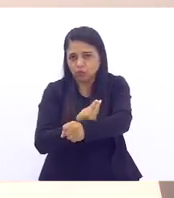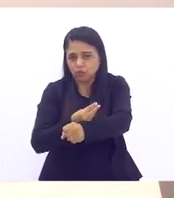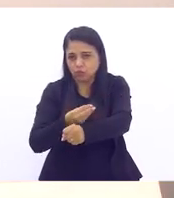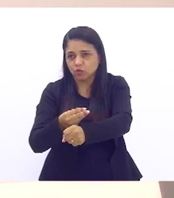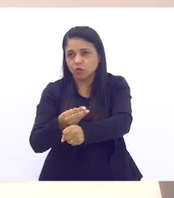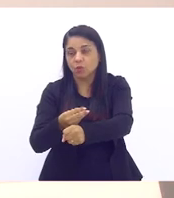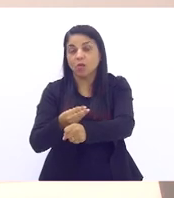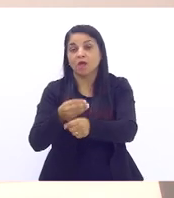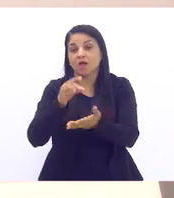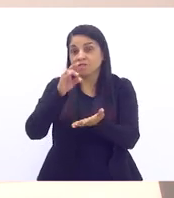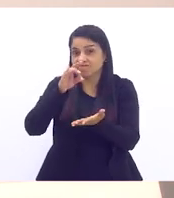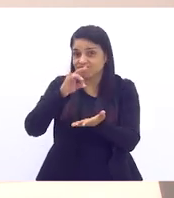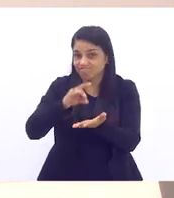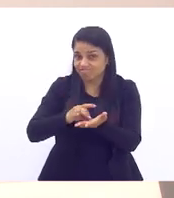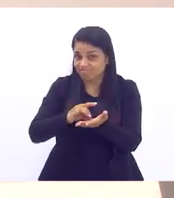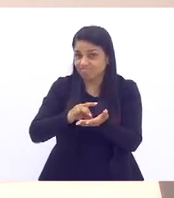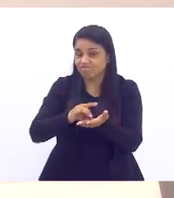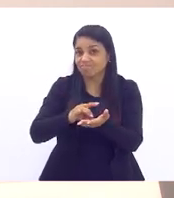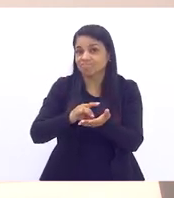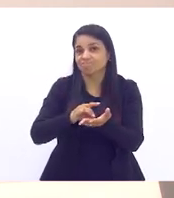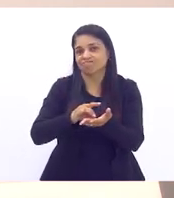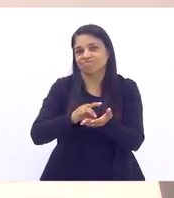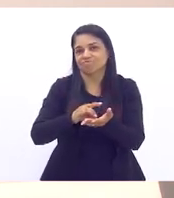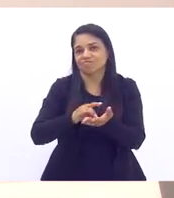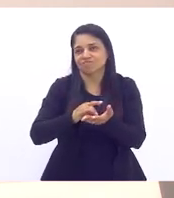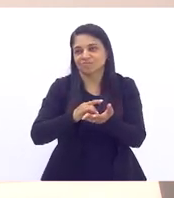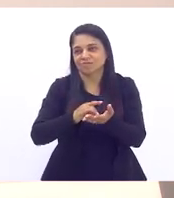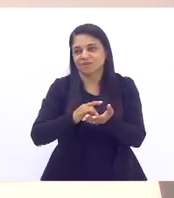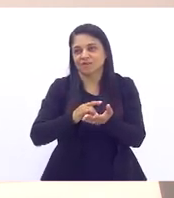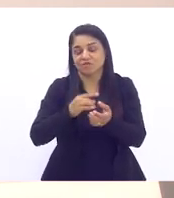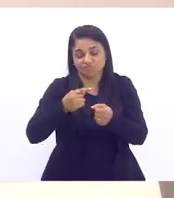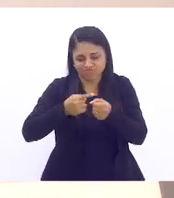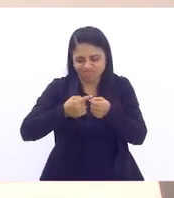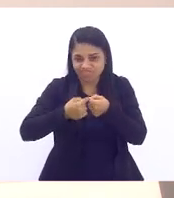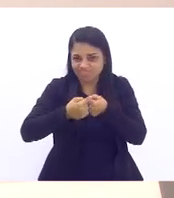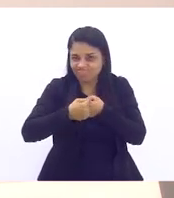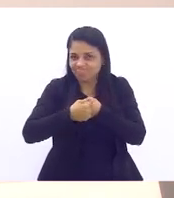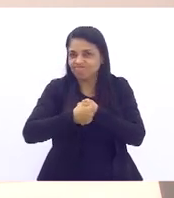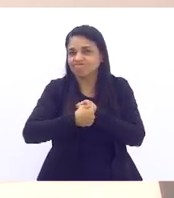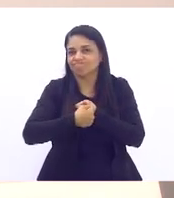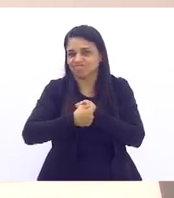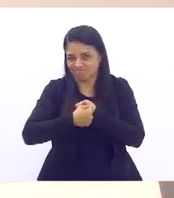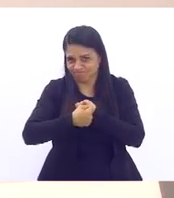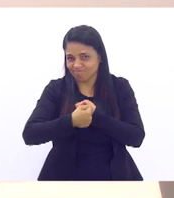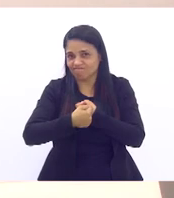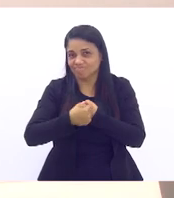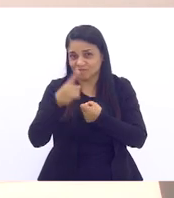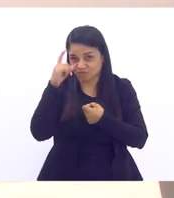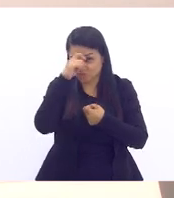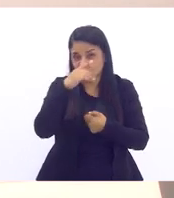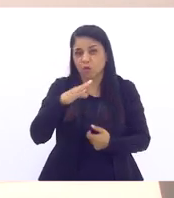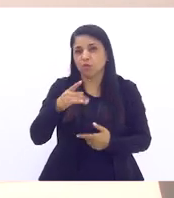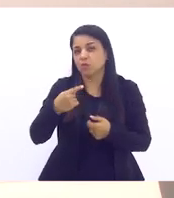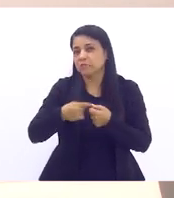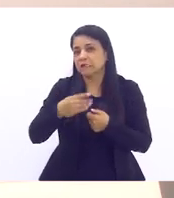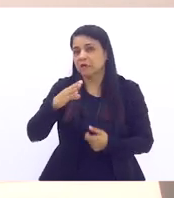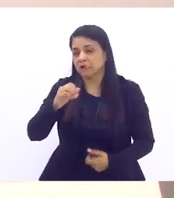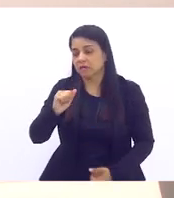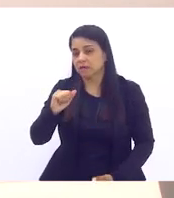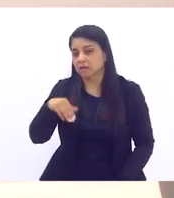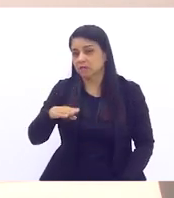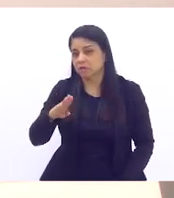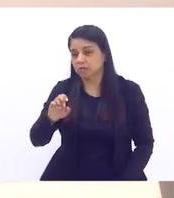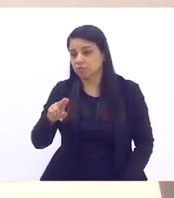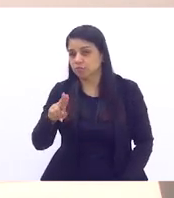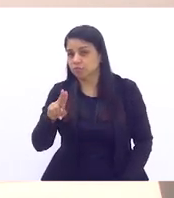Municipal é muito distinta nos municípios Fluminense como Cambuci Varre